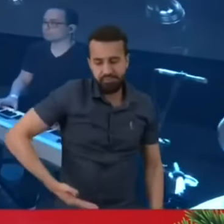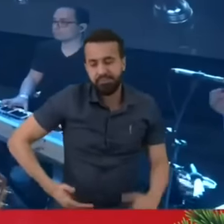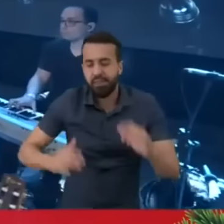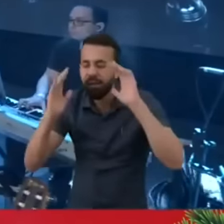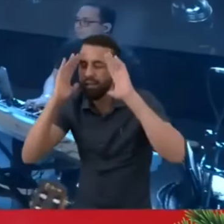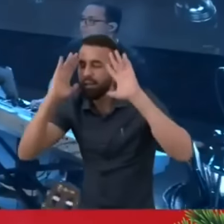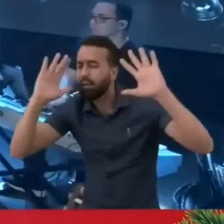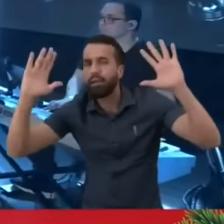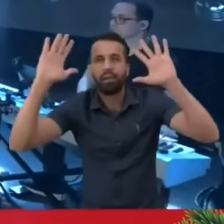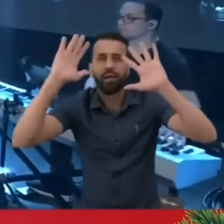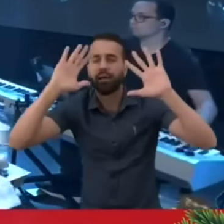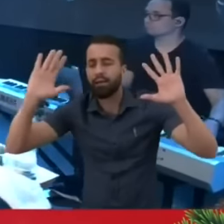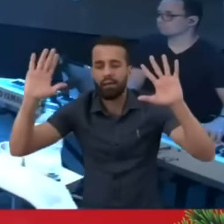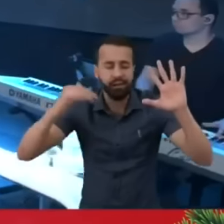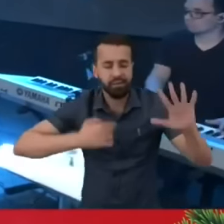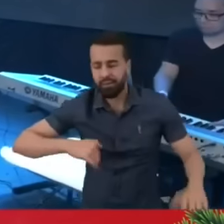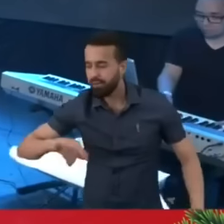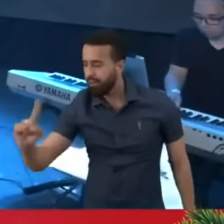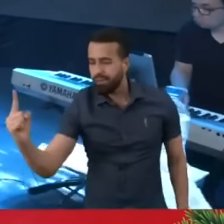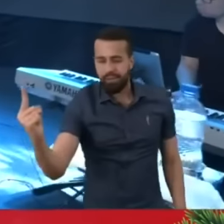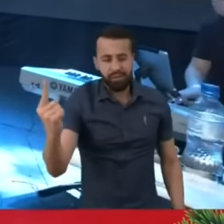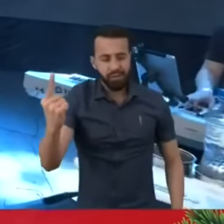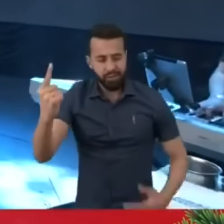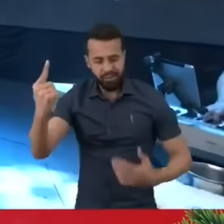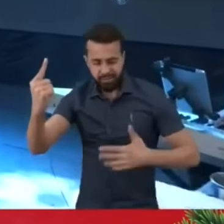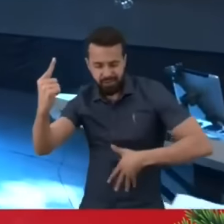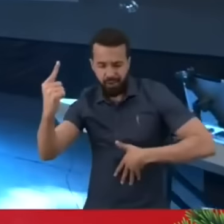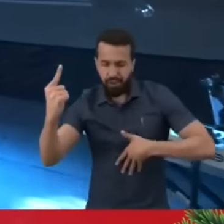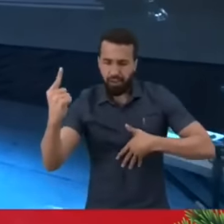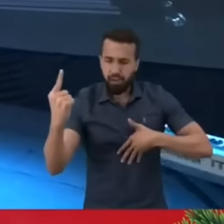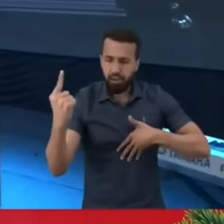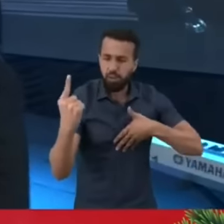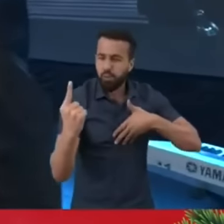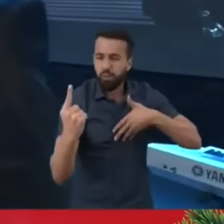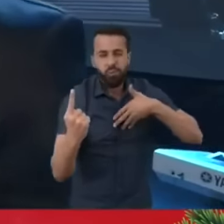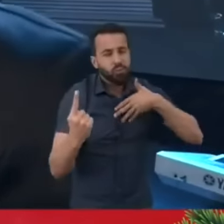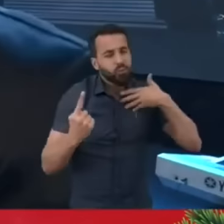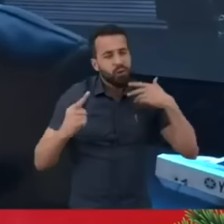No sonho você veio provocante,